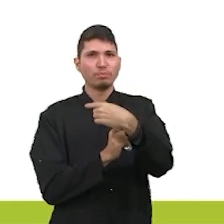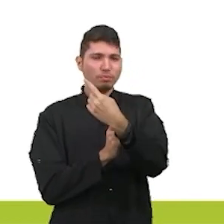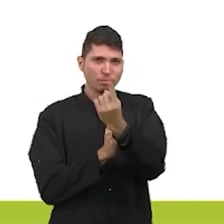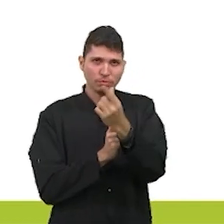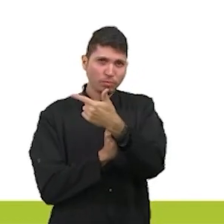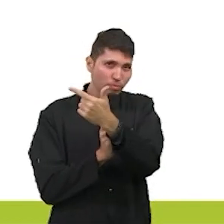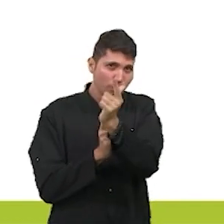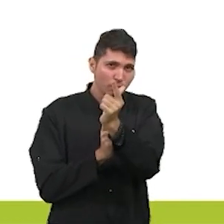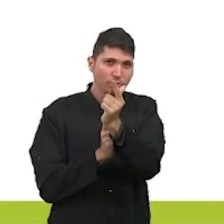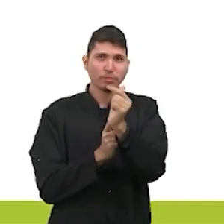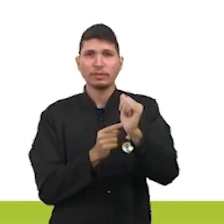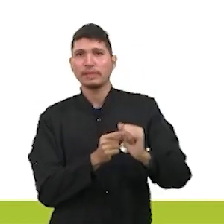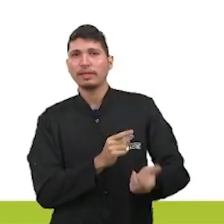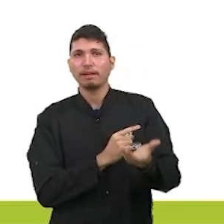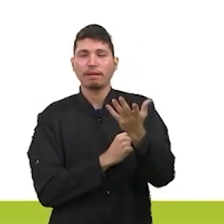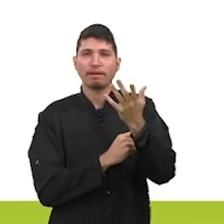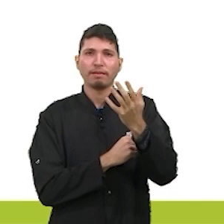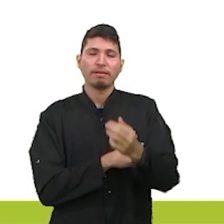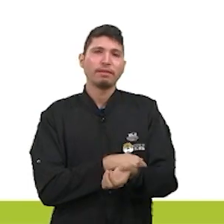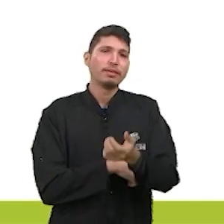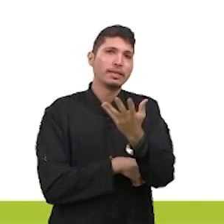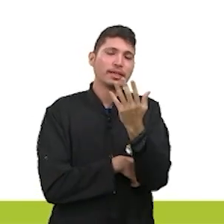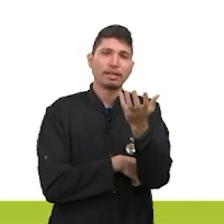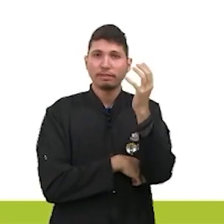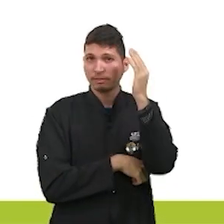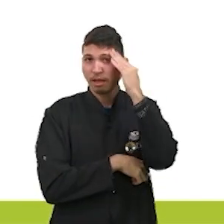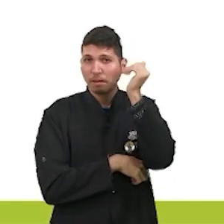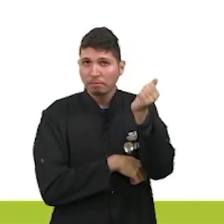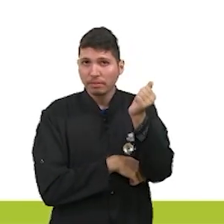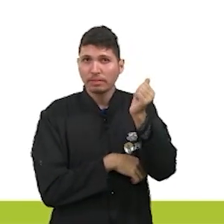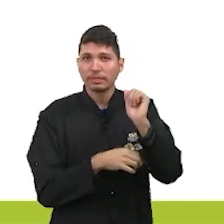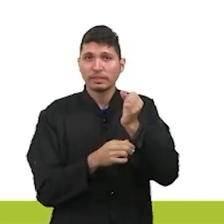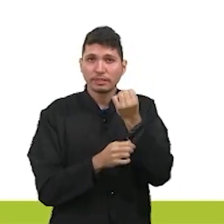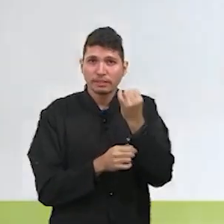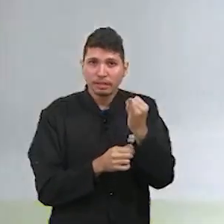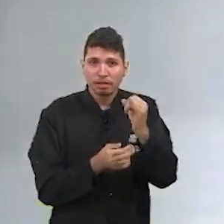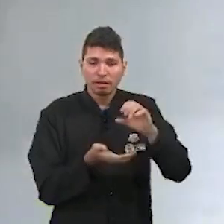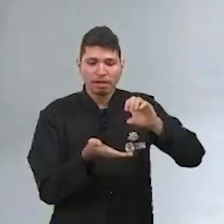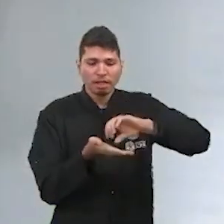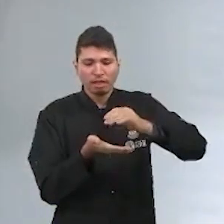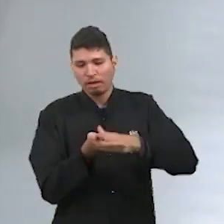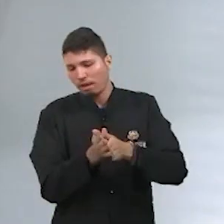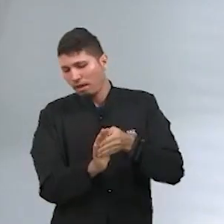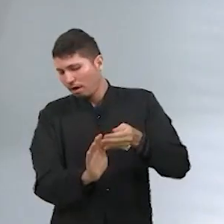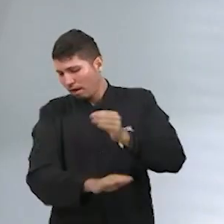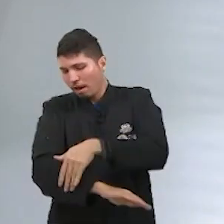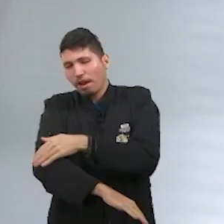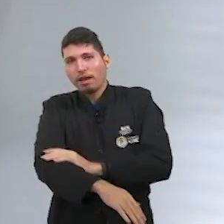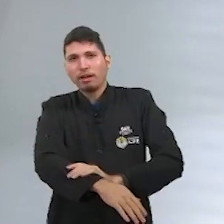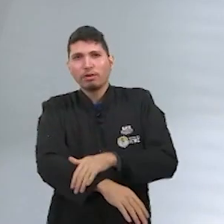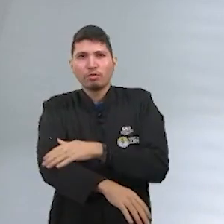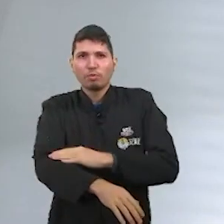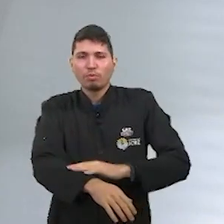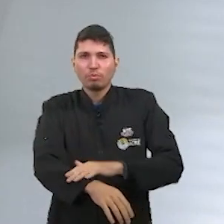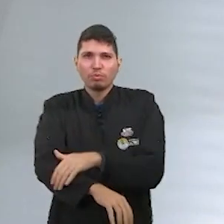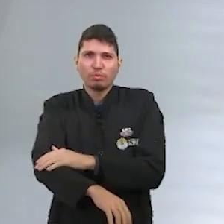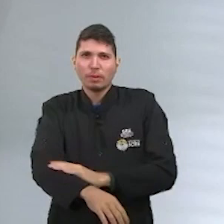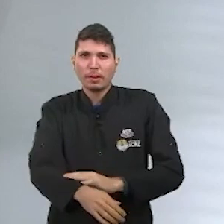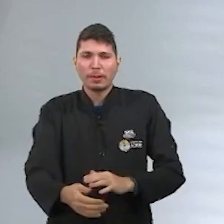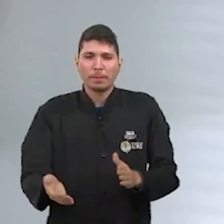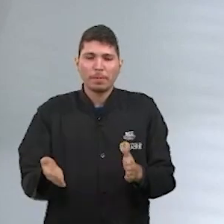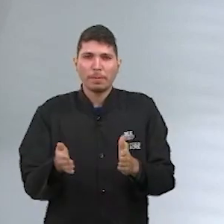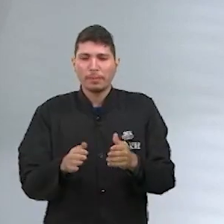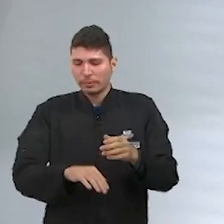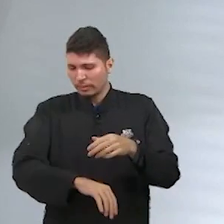Ele quer saber que se esses hidratantes em contato com a água, né, a água da pele, qual tipo